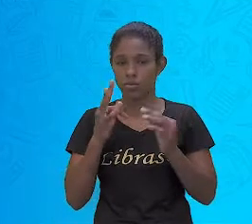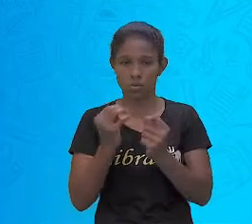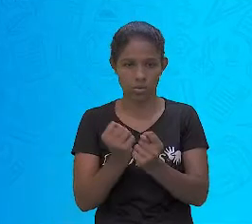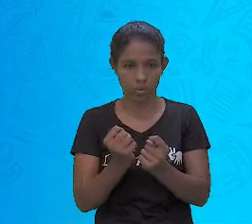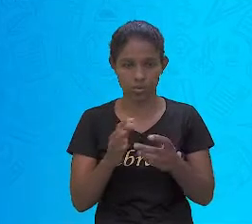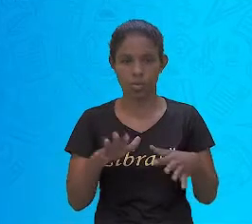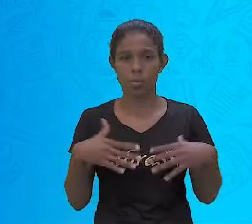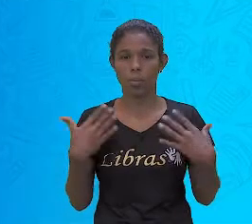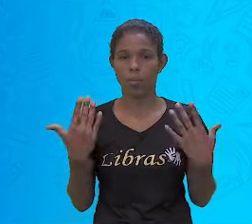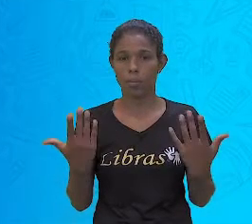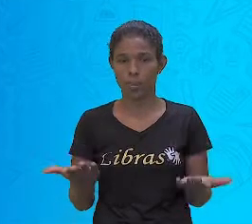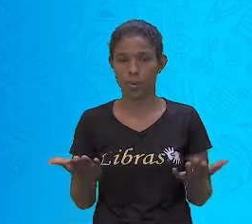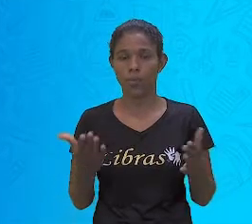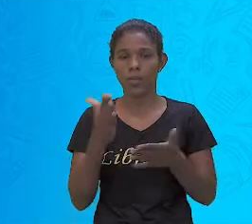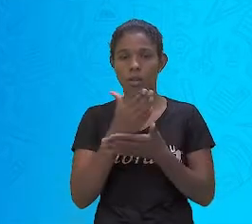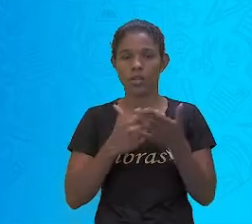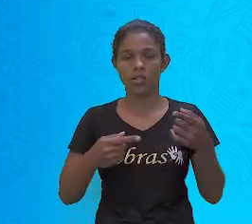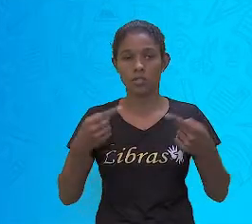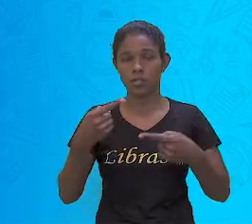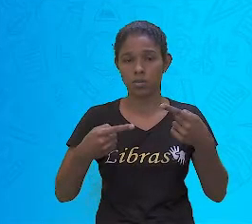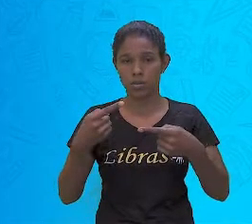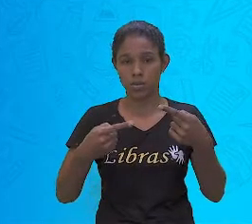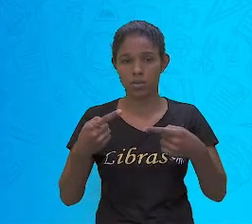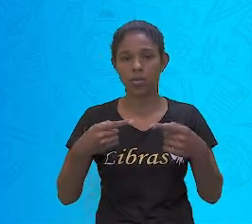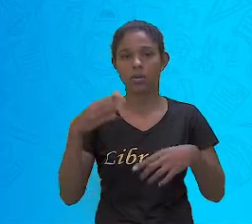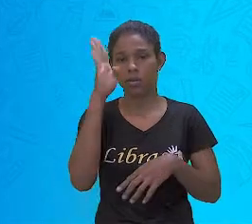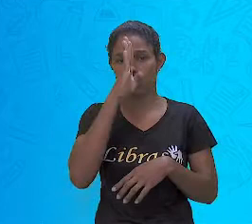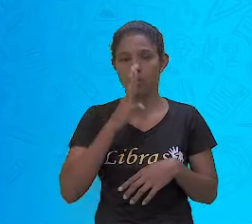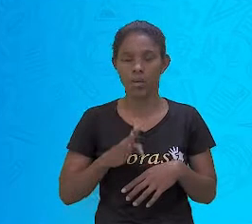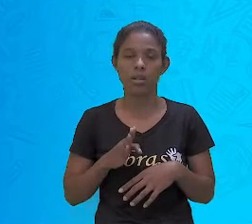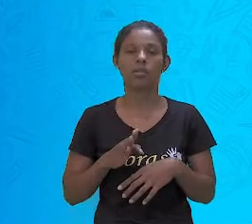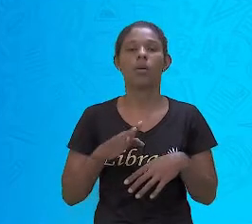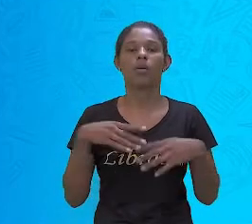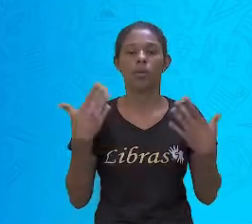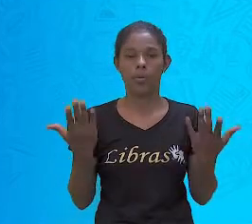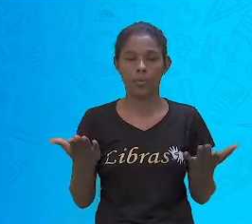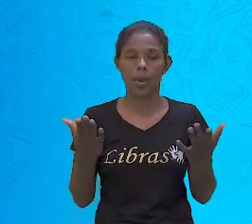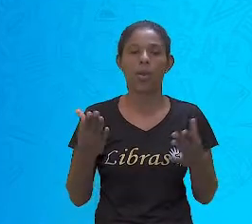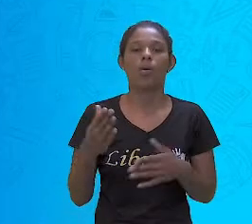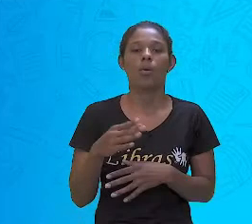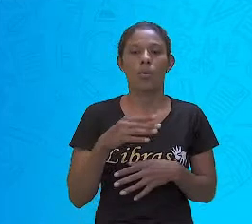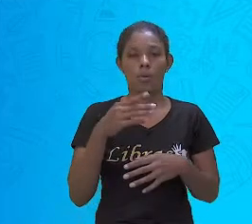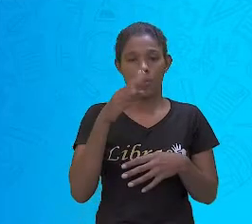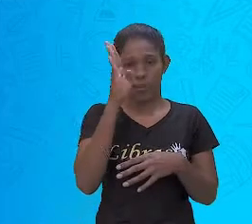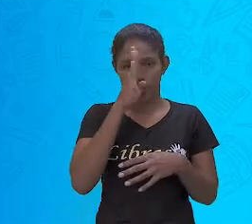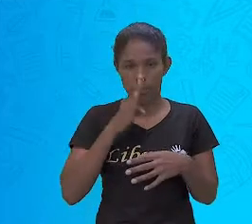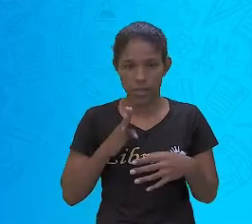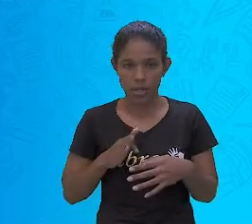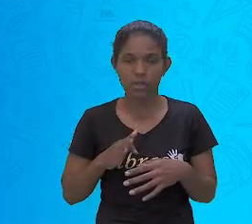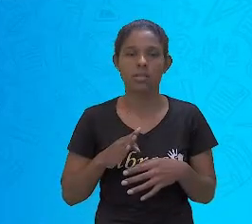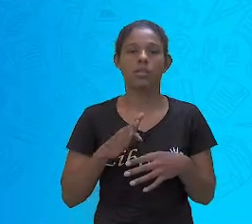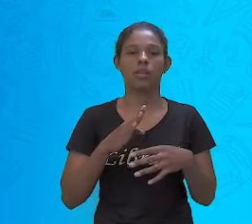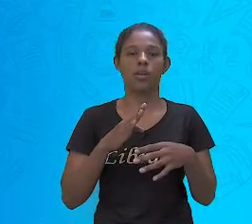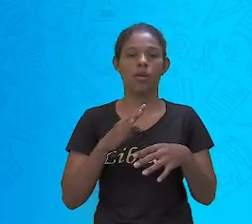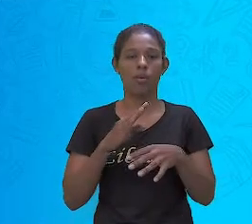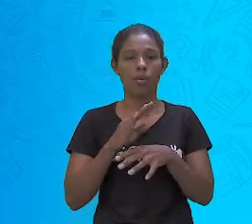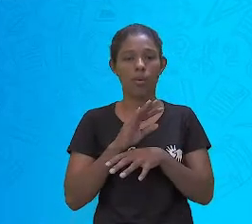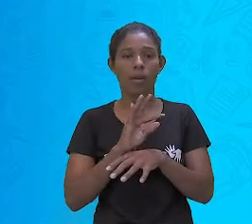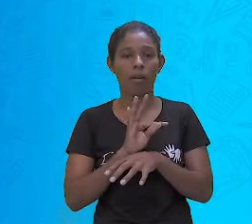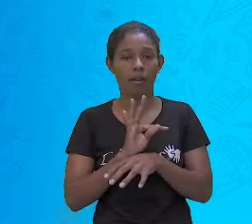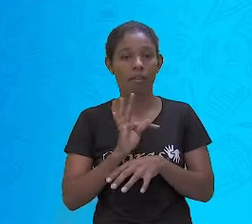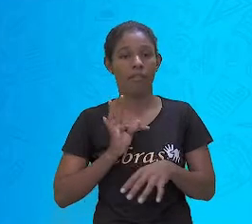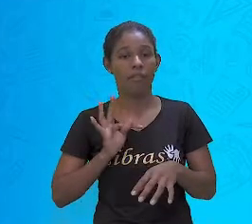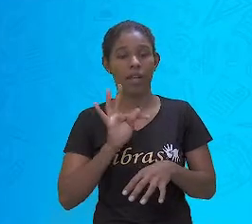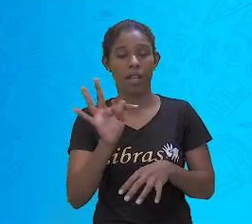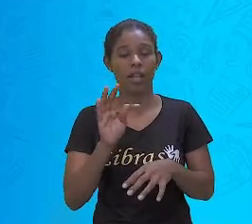Divisão política do Brasil. O Brasil é uma república federativa formada por 26 estados, como disse anteriormente, e